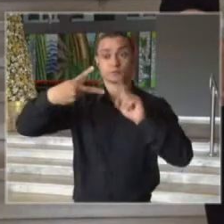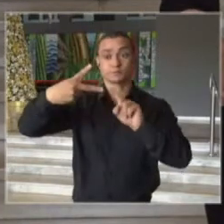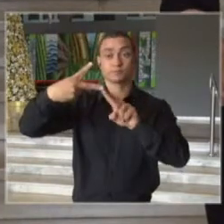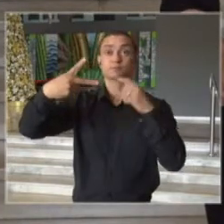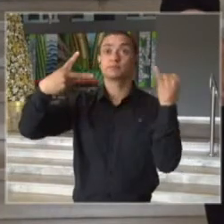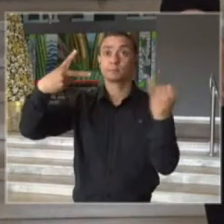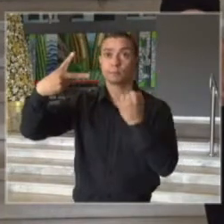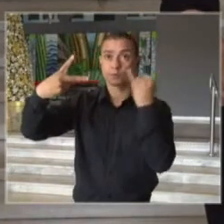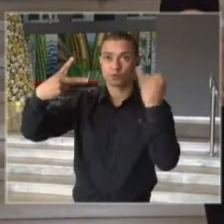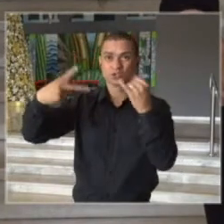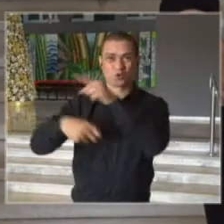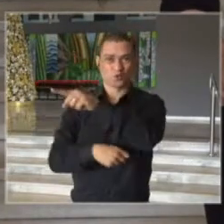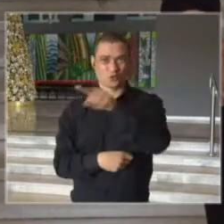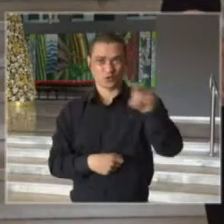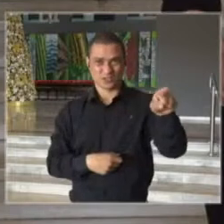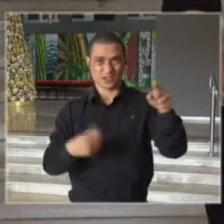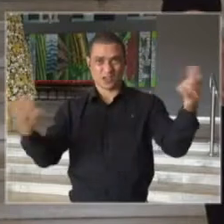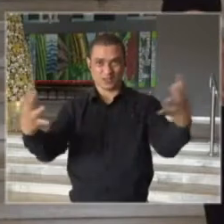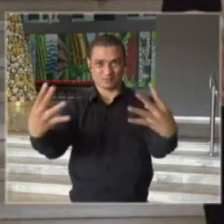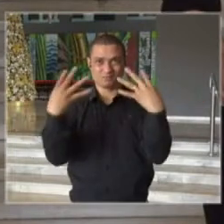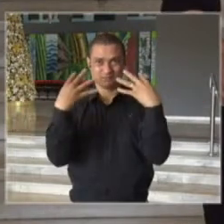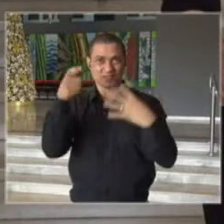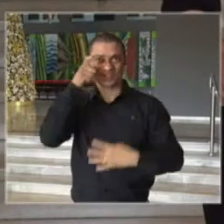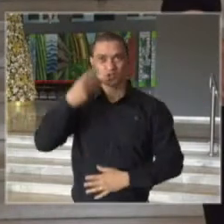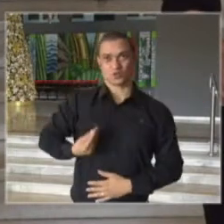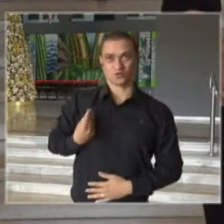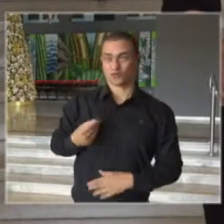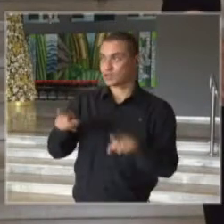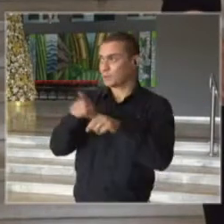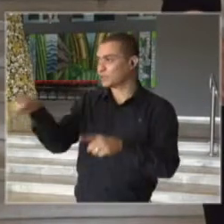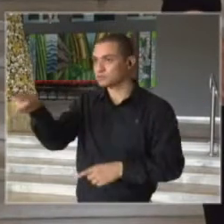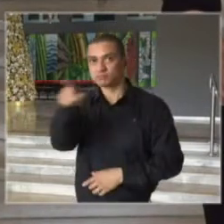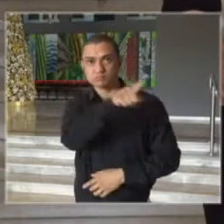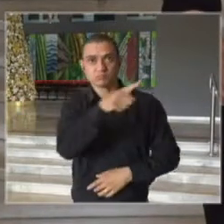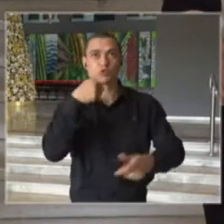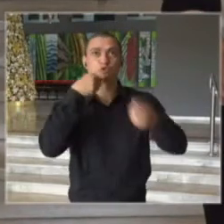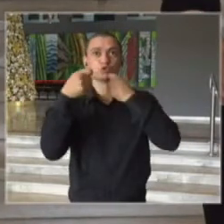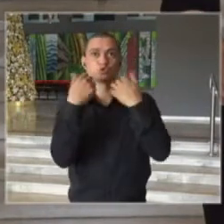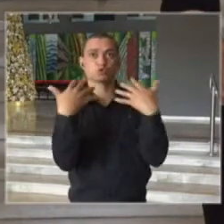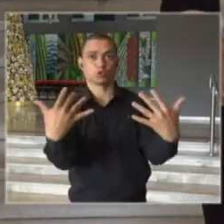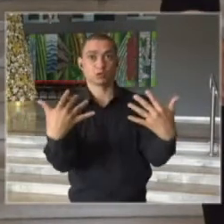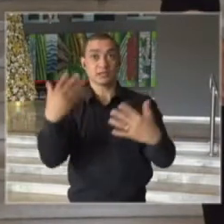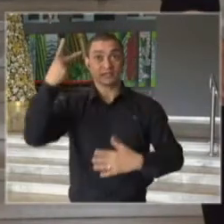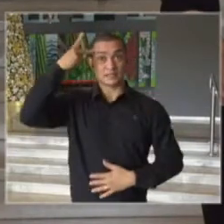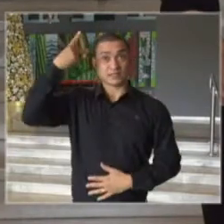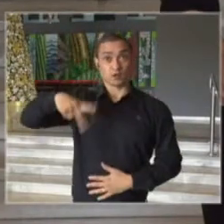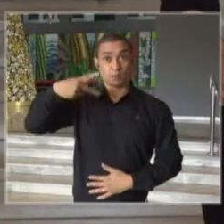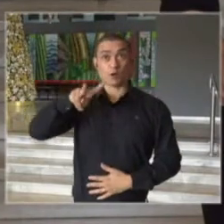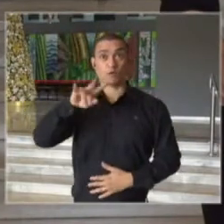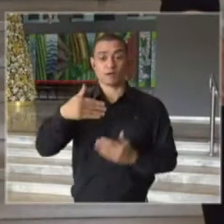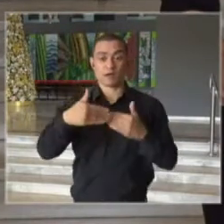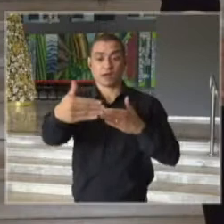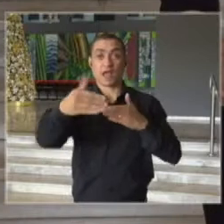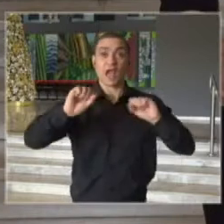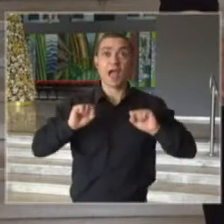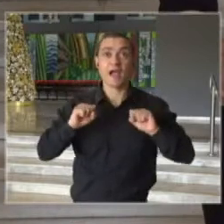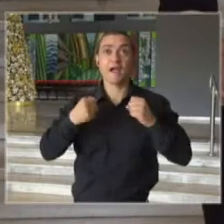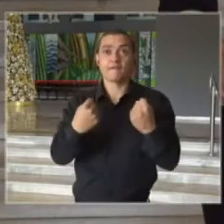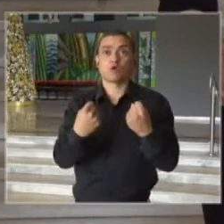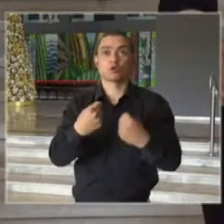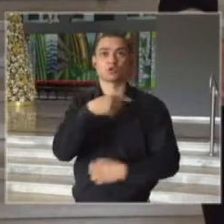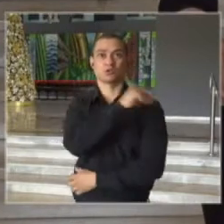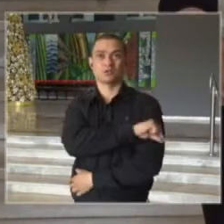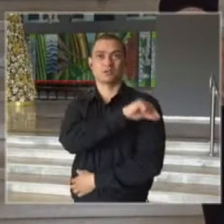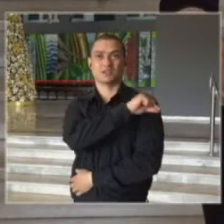importante, a você que está nos acompanhando aqui ao vivo, aos meus colegas jornalistas que aqui estão, São Paulo vai promover uma ação de reforço